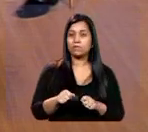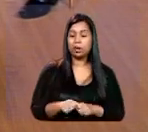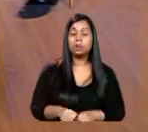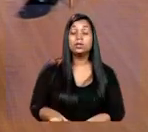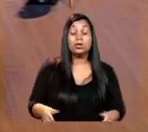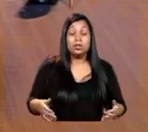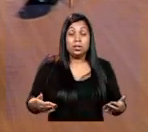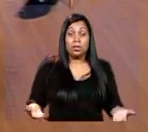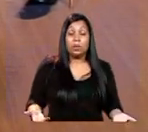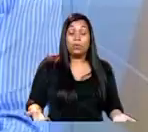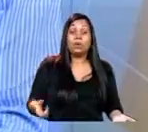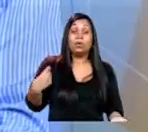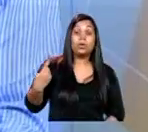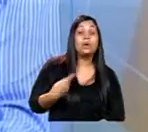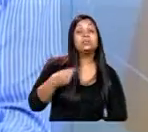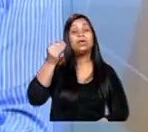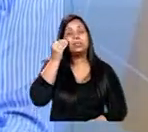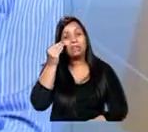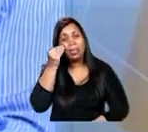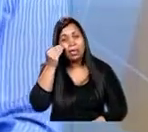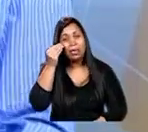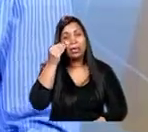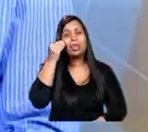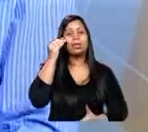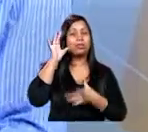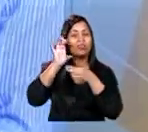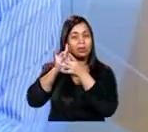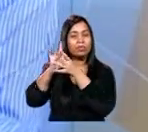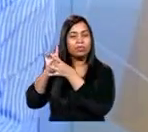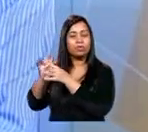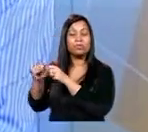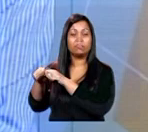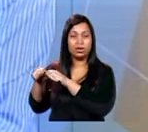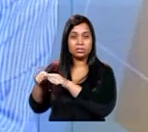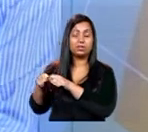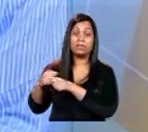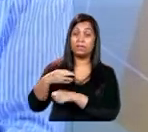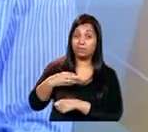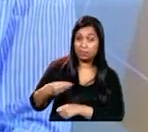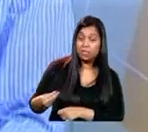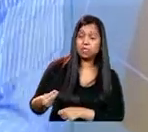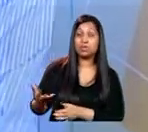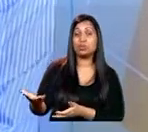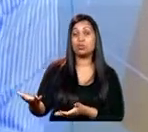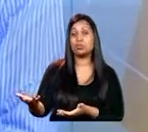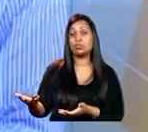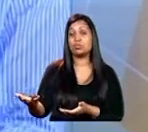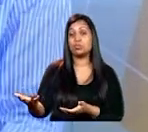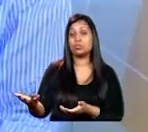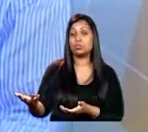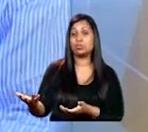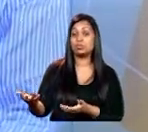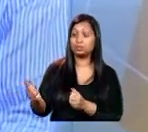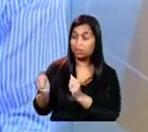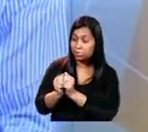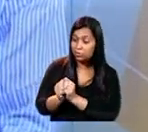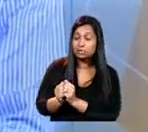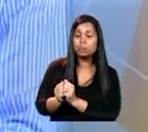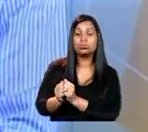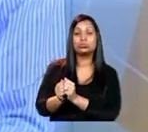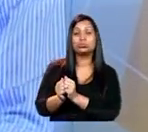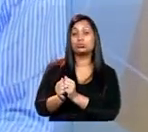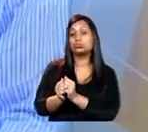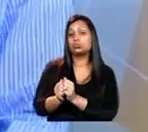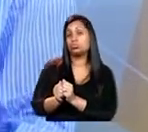que é o procedimento nesses casos? Assim, a gente tenta estabelecer alguns vínculos, né? Filhos, a gente tenta, às vezes, tenta aproximar,